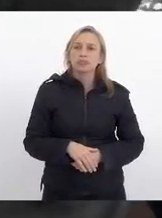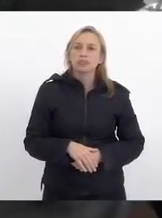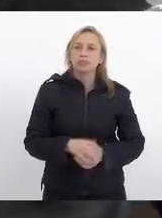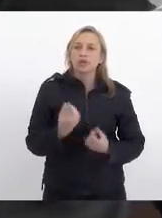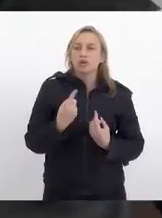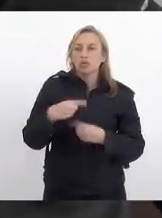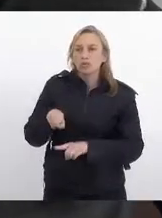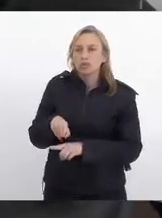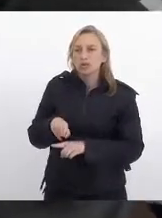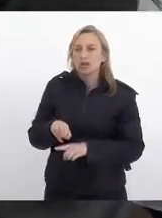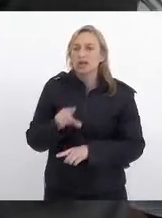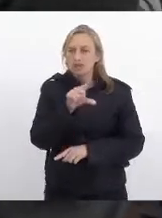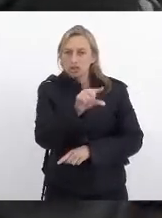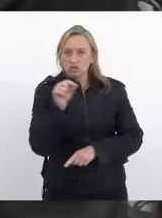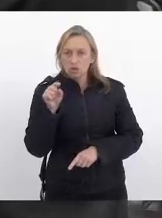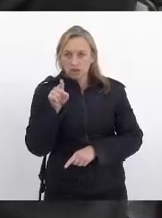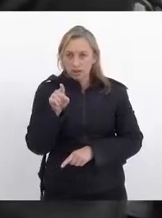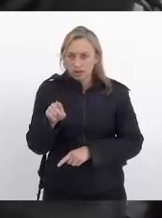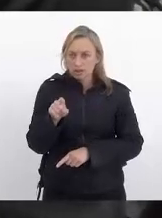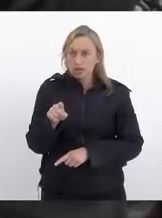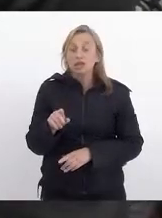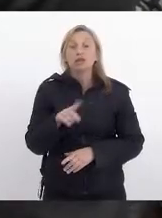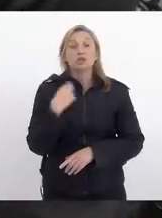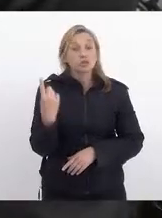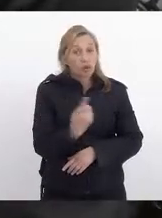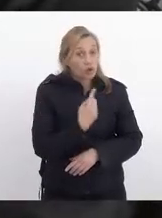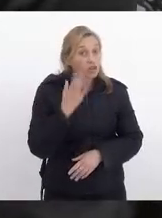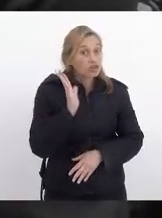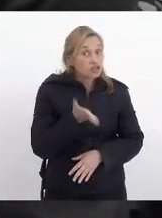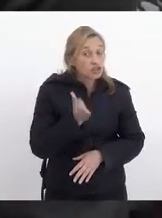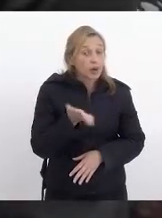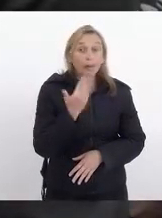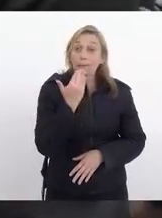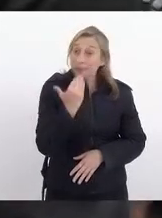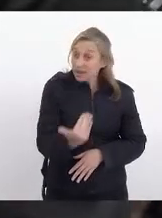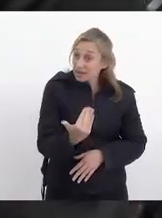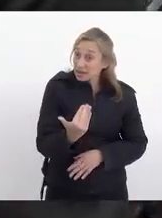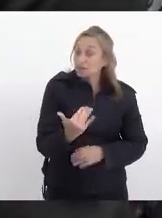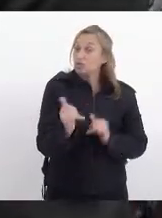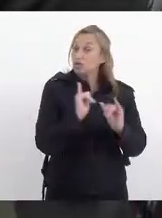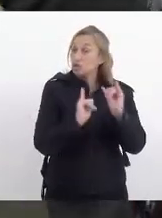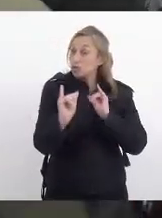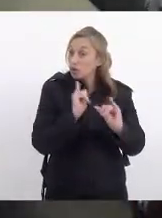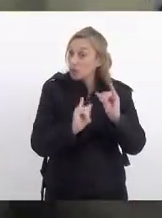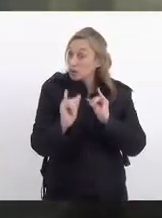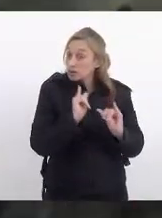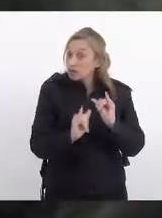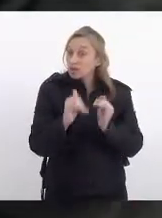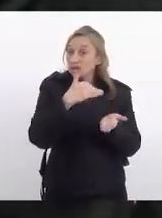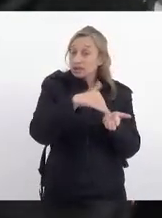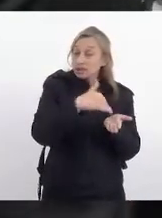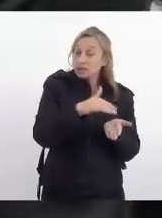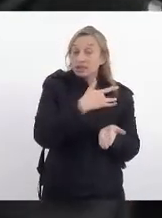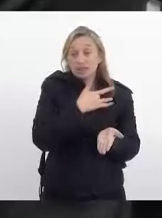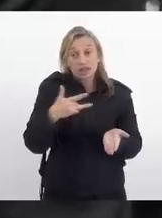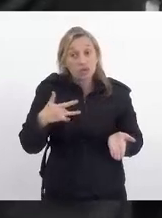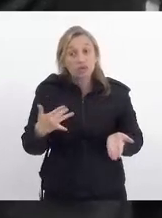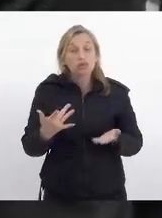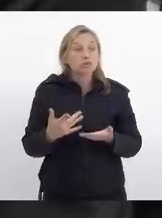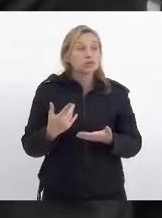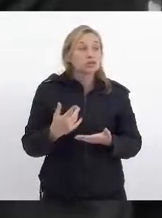com traga essa decisão Então nós vai inclusive pedimos informações a secretaria de saúde